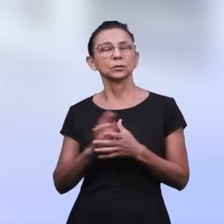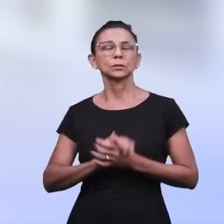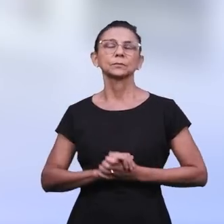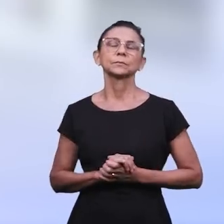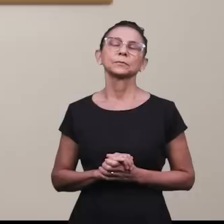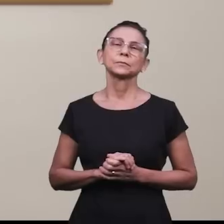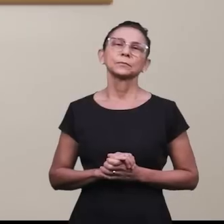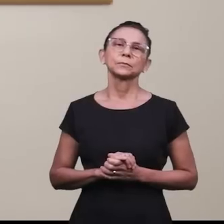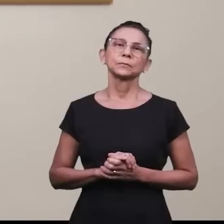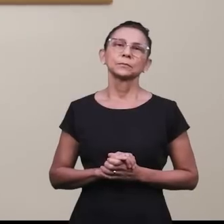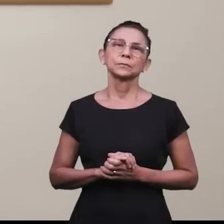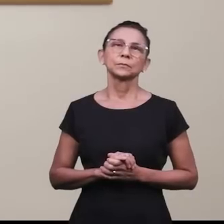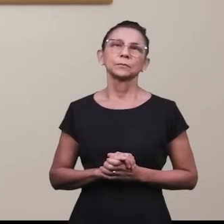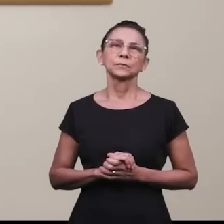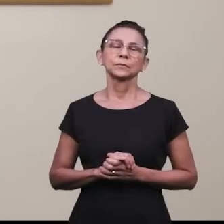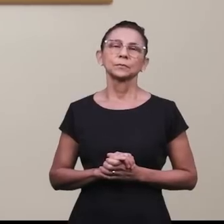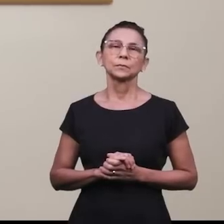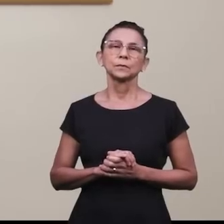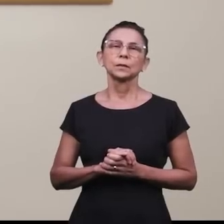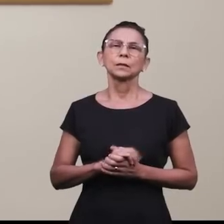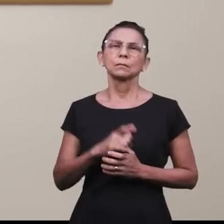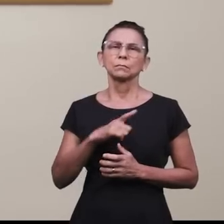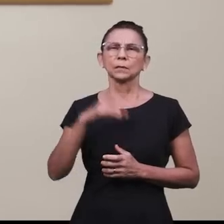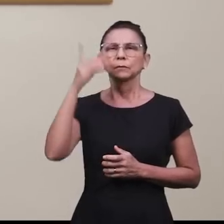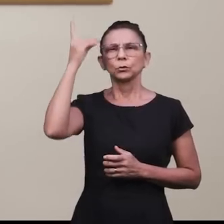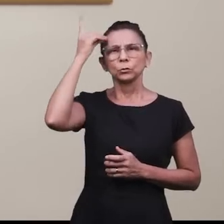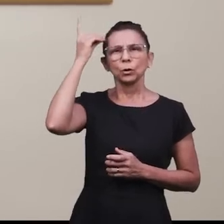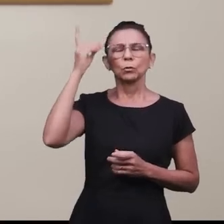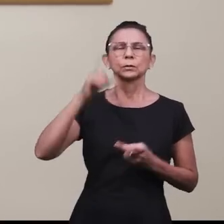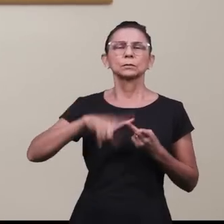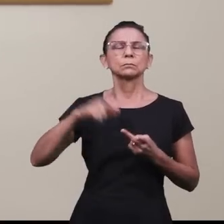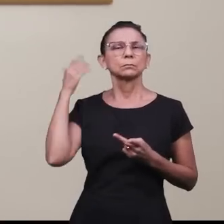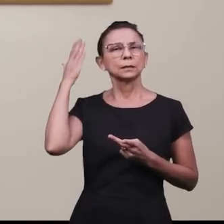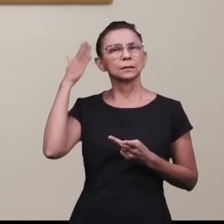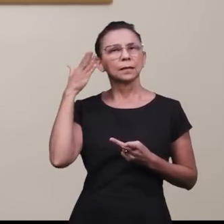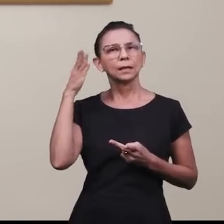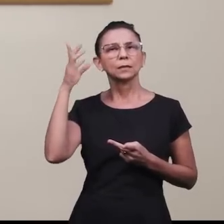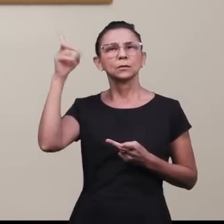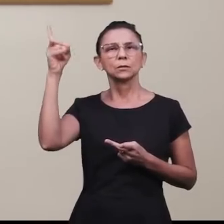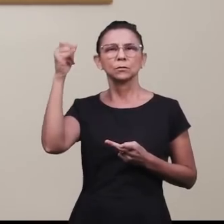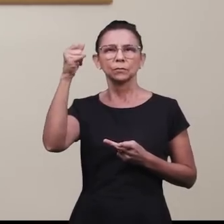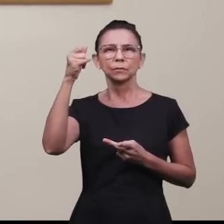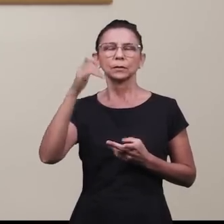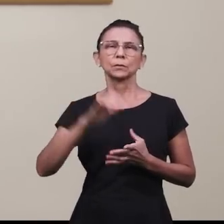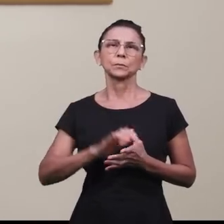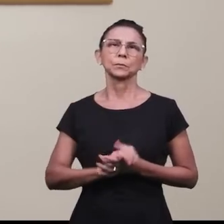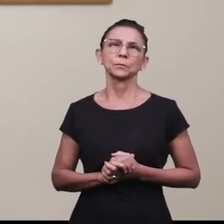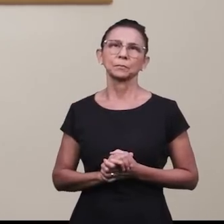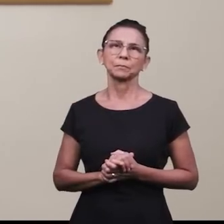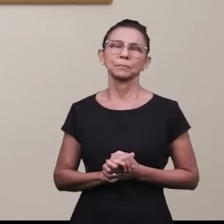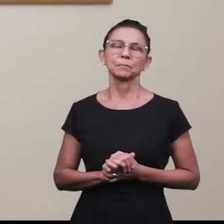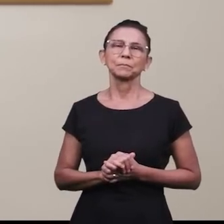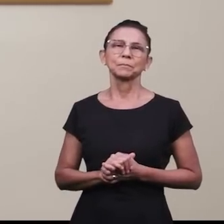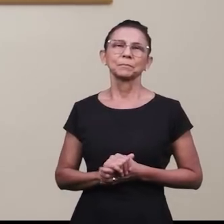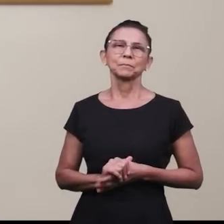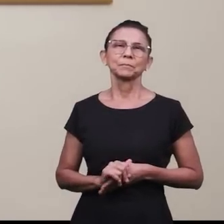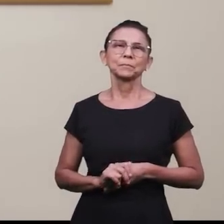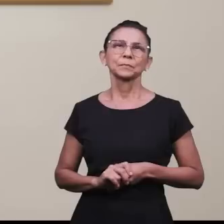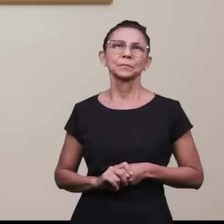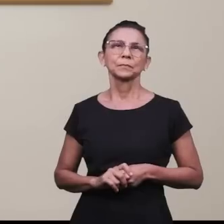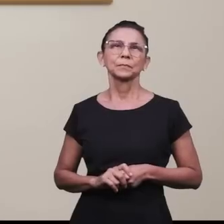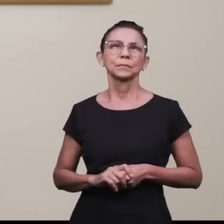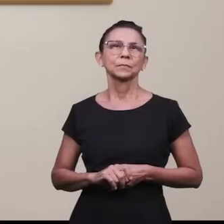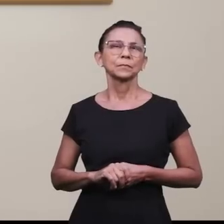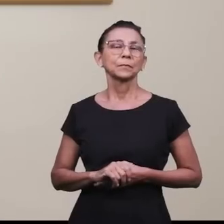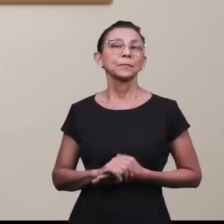renovados. A obra em Genebra está crescendo mais e mais a cada dia com o trabalho de evangelização por meio das redes sociais. O